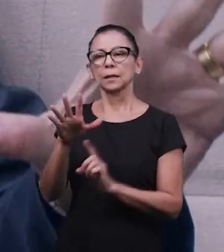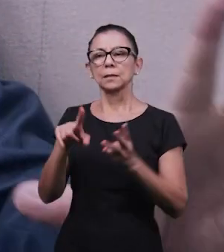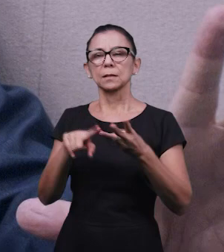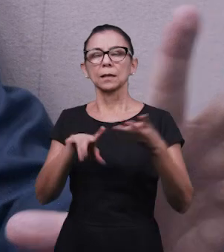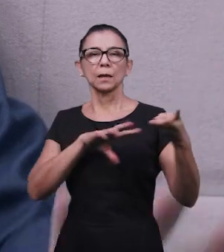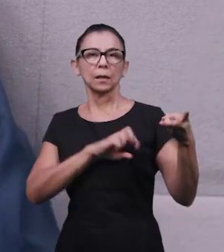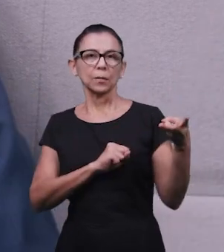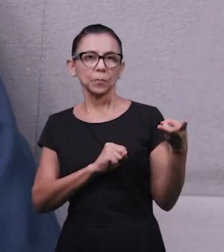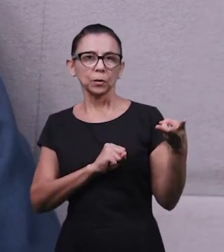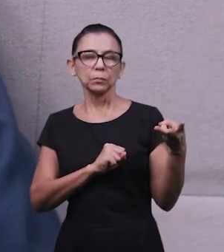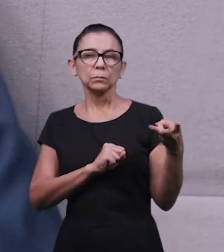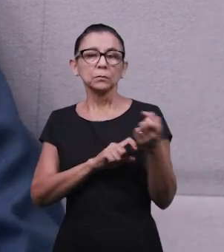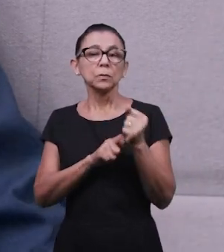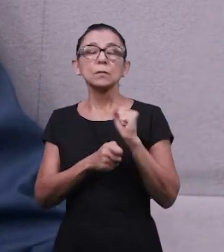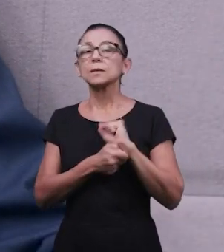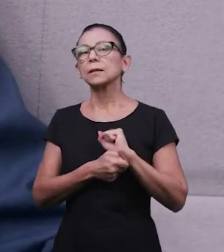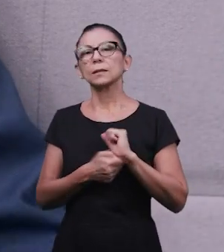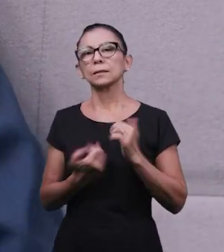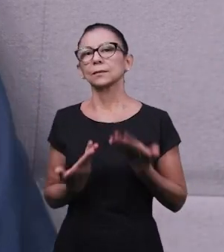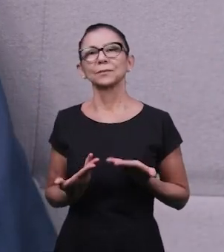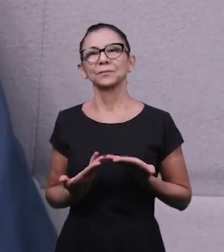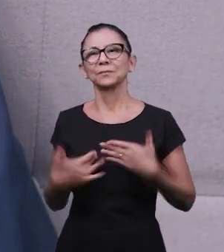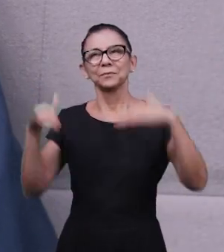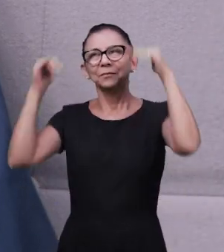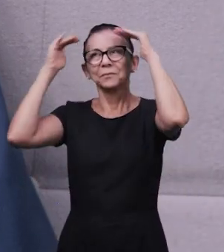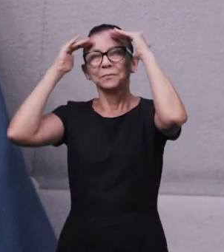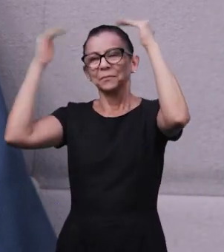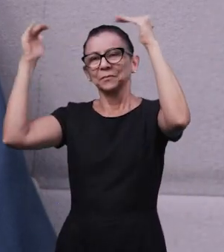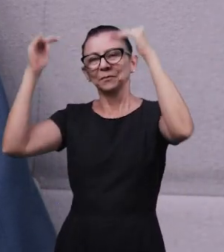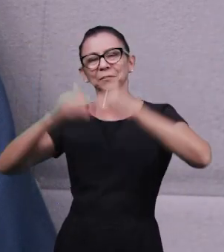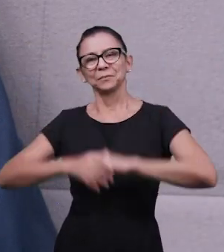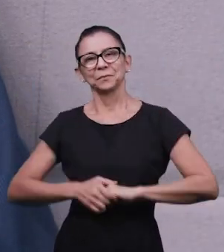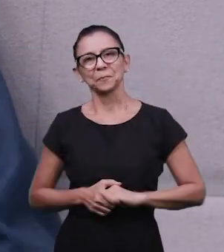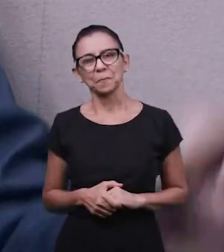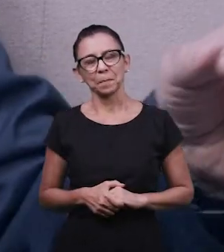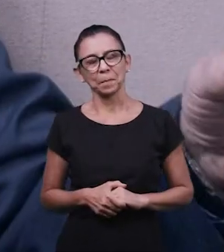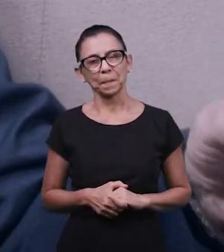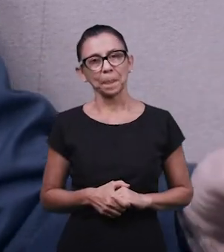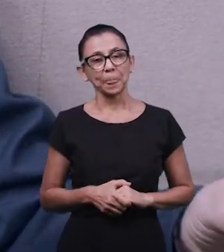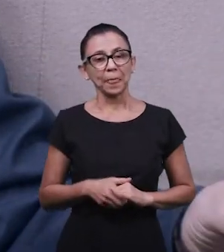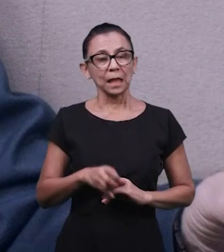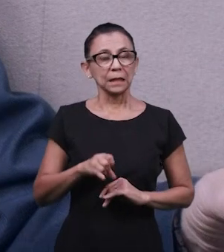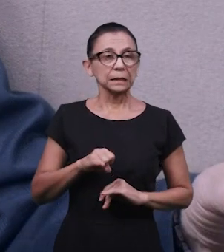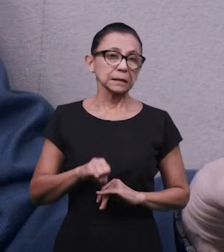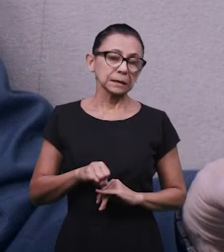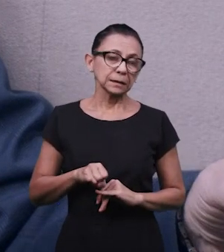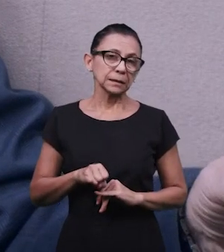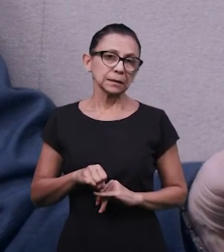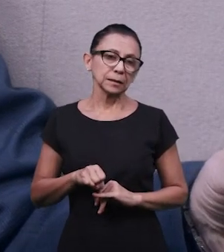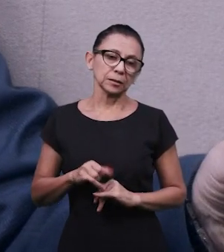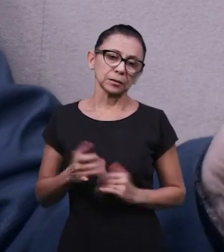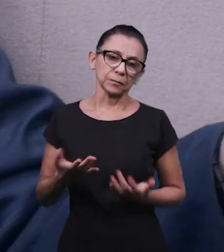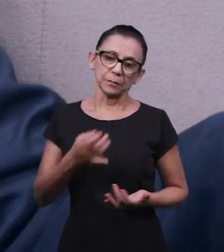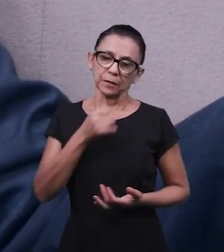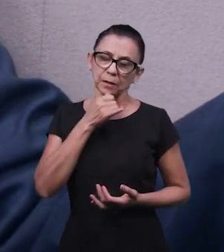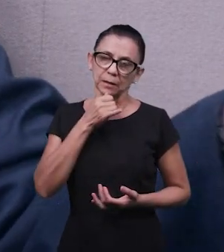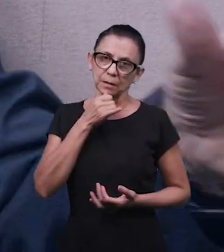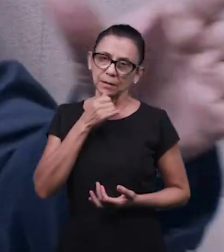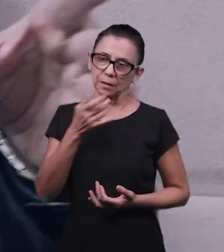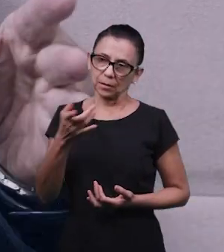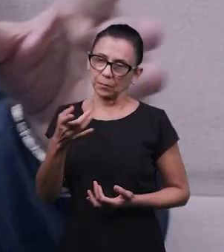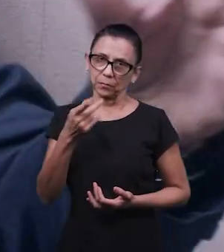misericórdia, porque ele já havia errado, era mais uma oportunidade. Ali estava a graça